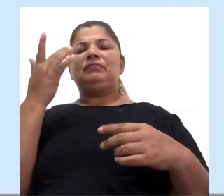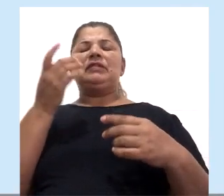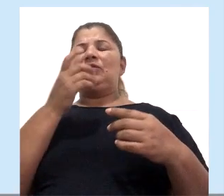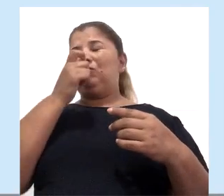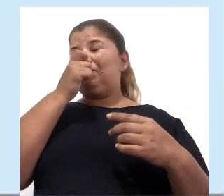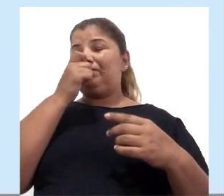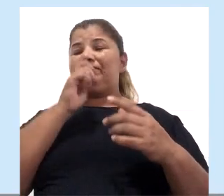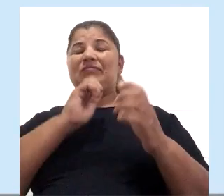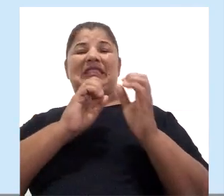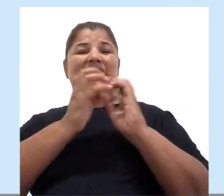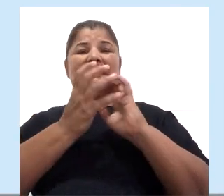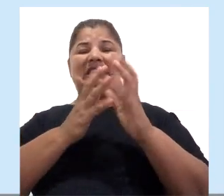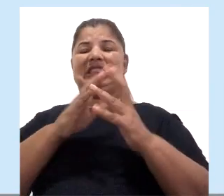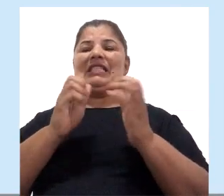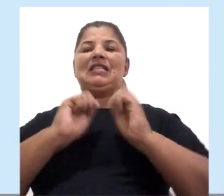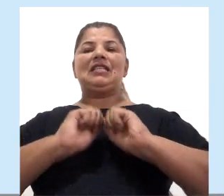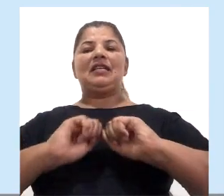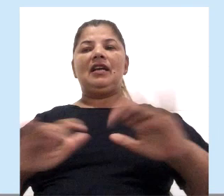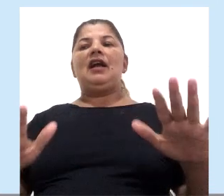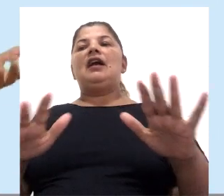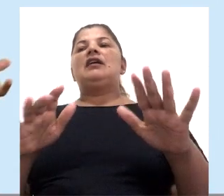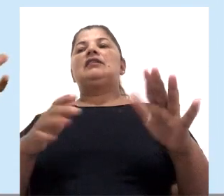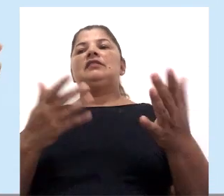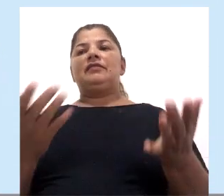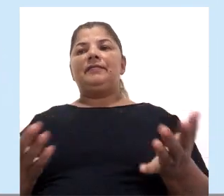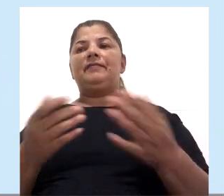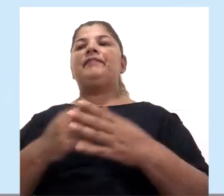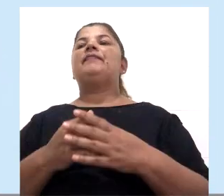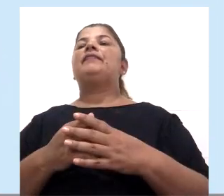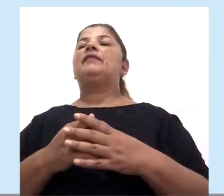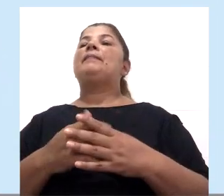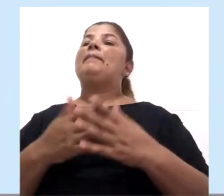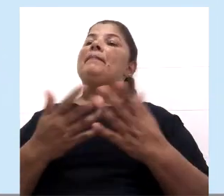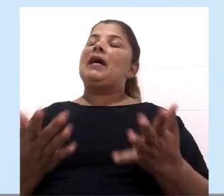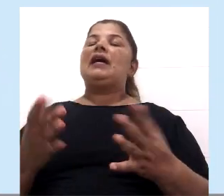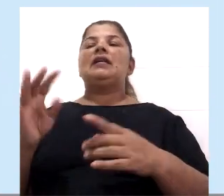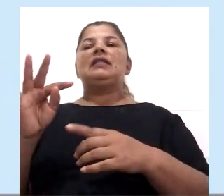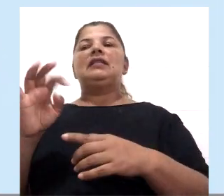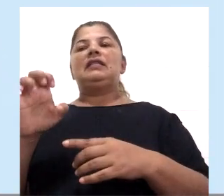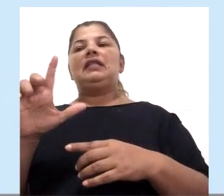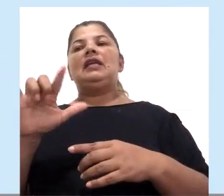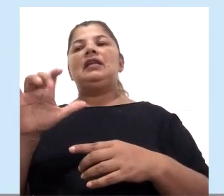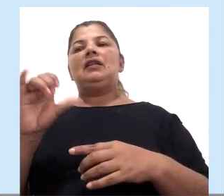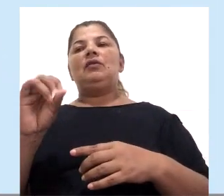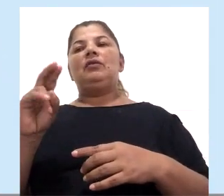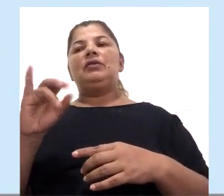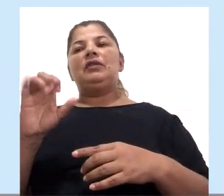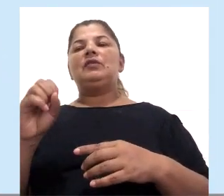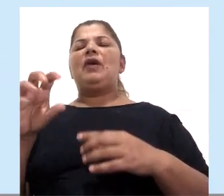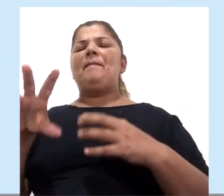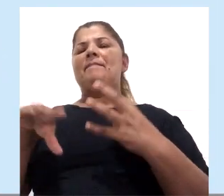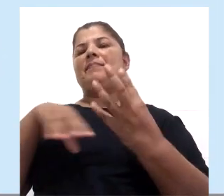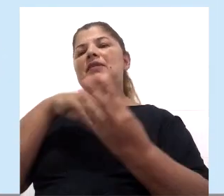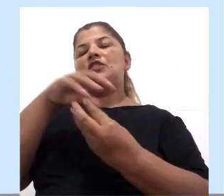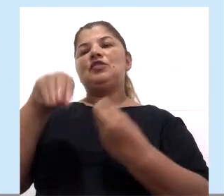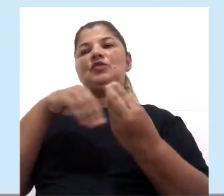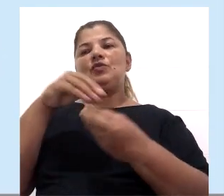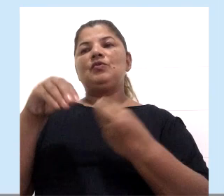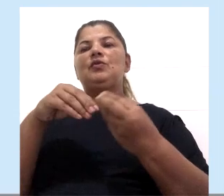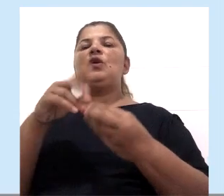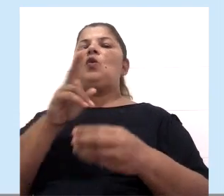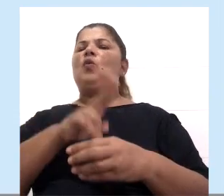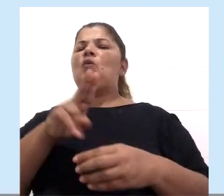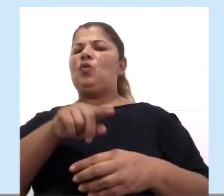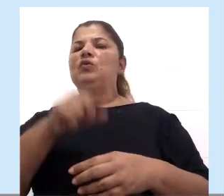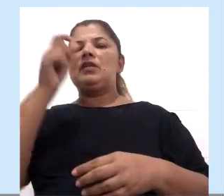humano, tá? Era muito mais difícil, você gastava muito para se produzir também. Já no Taylorismo, é a mistura do Fordismo, que